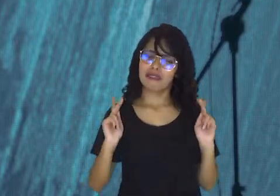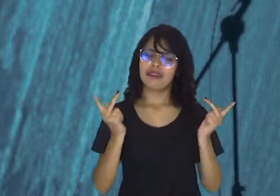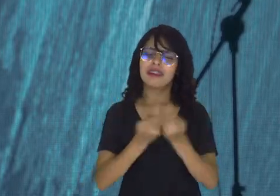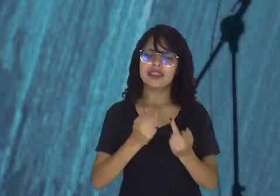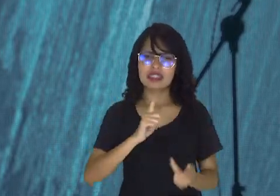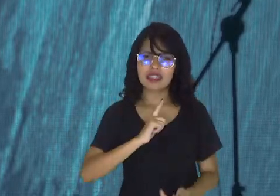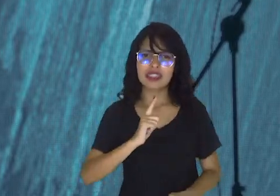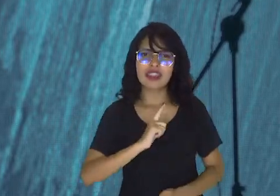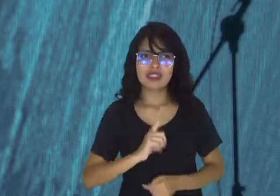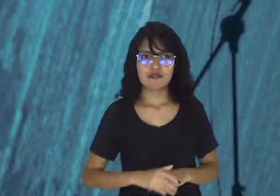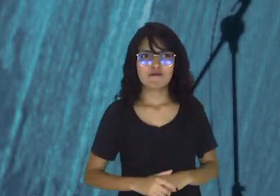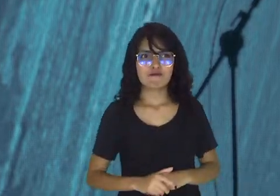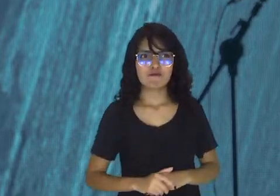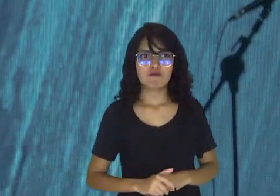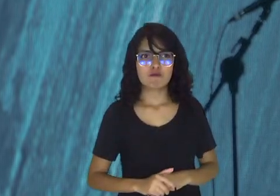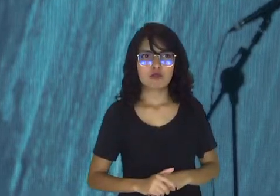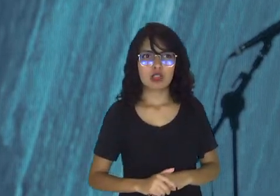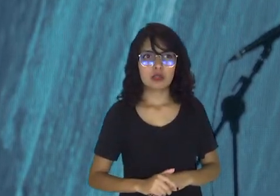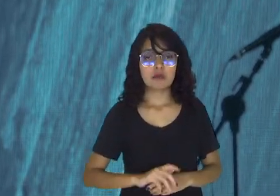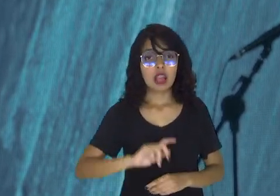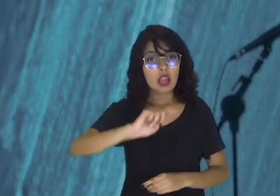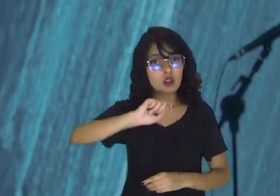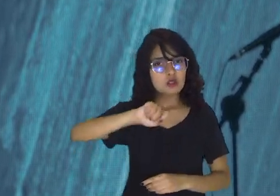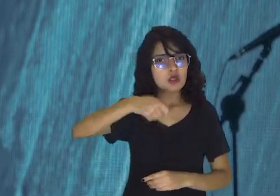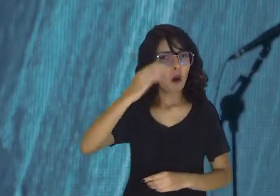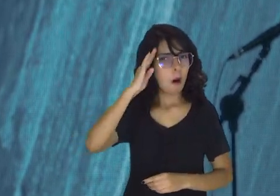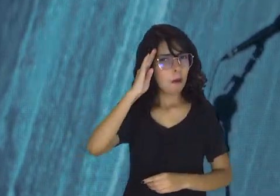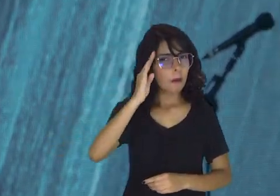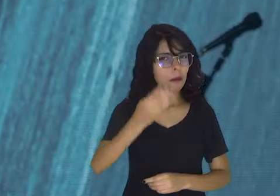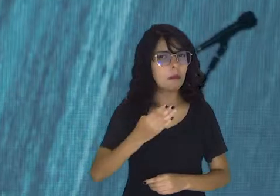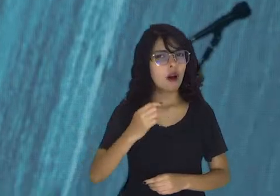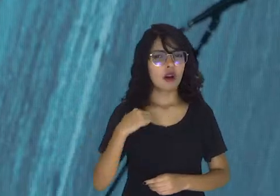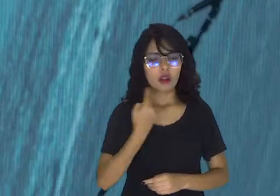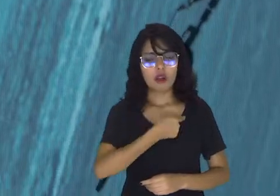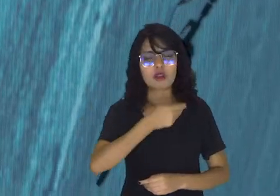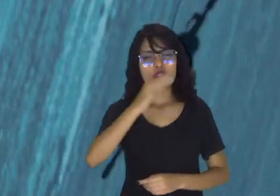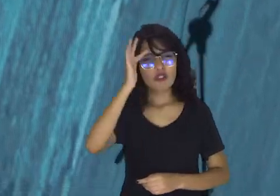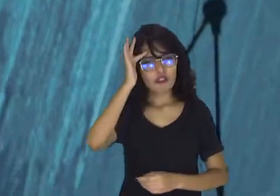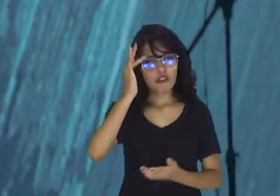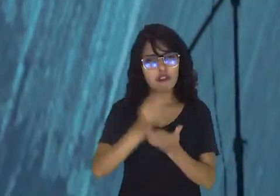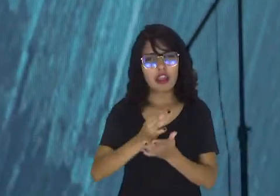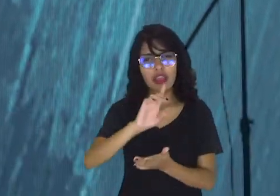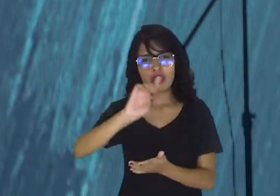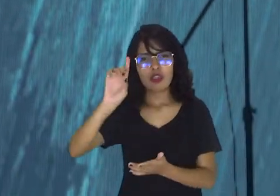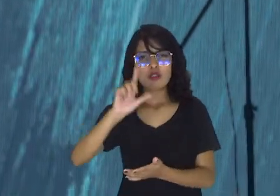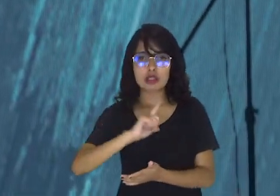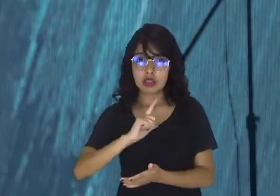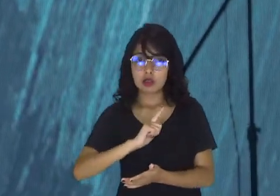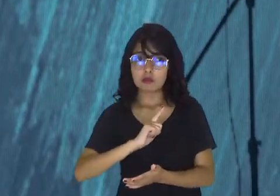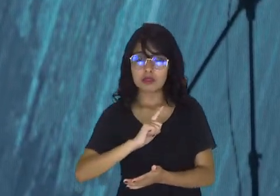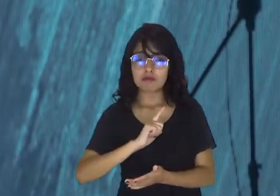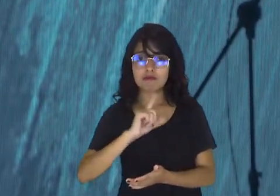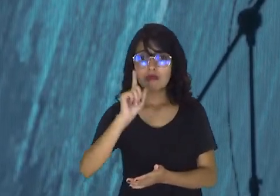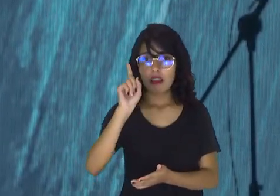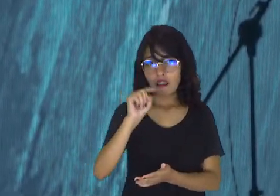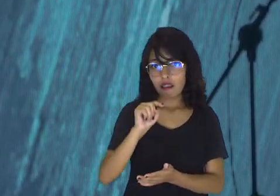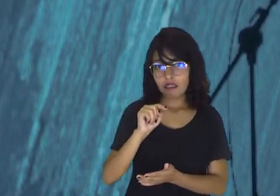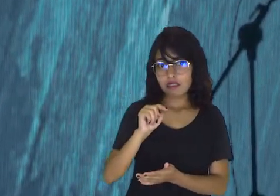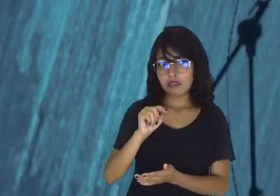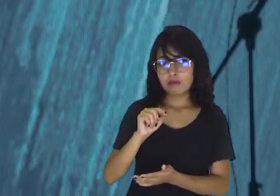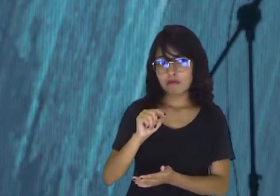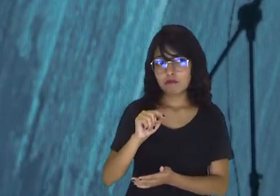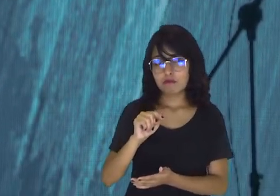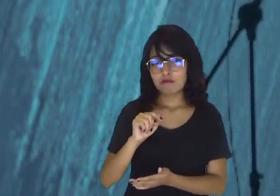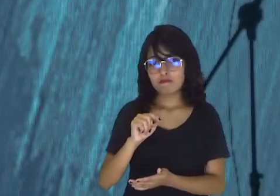principais sinais de que nós temos fé em Deus é porque nós, é a de que